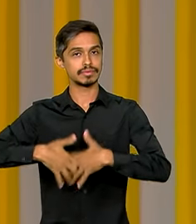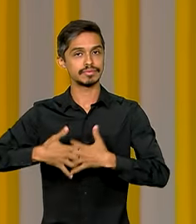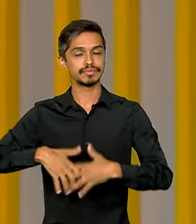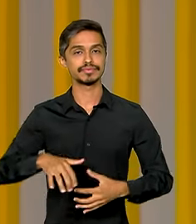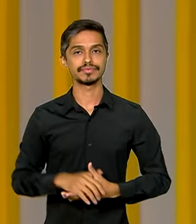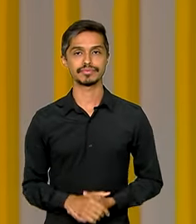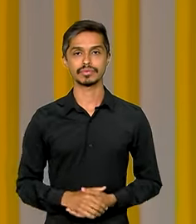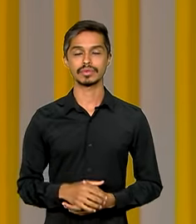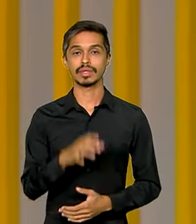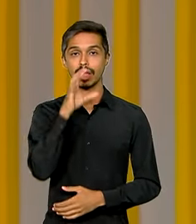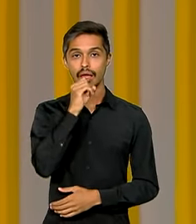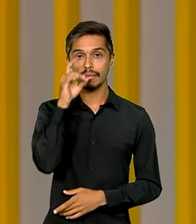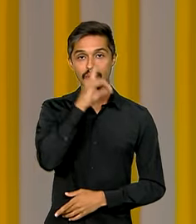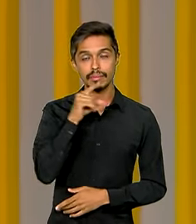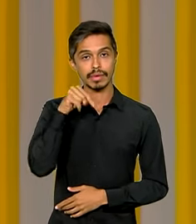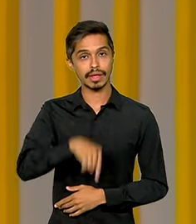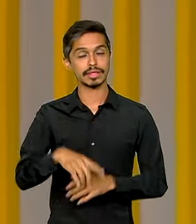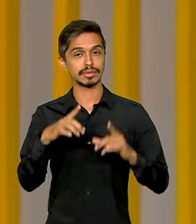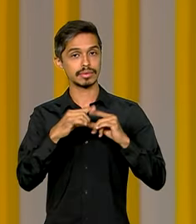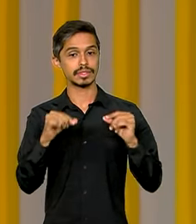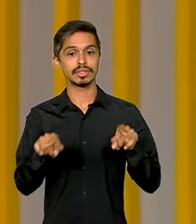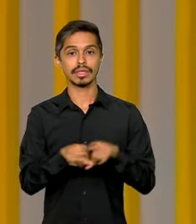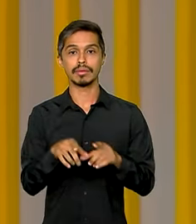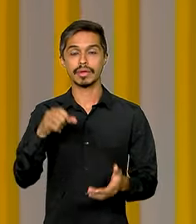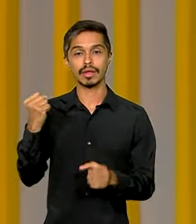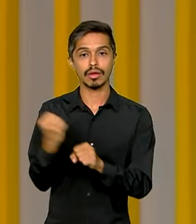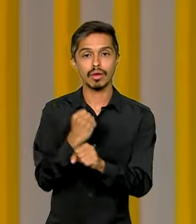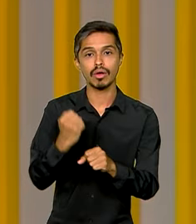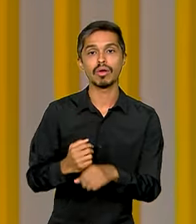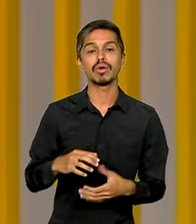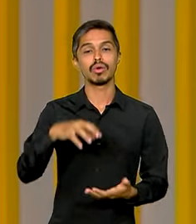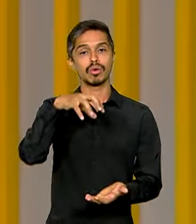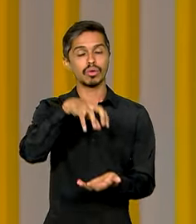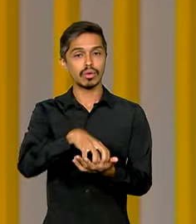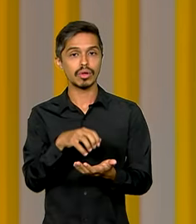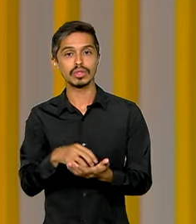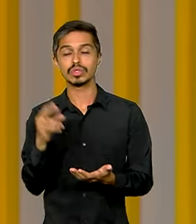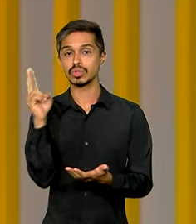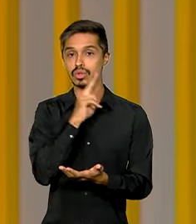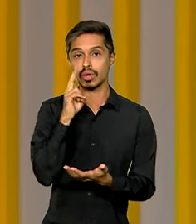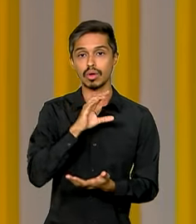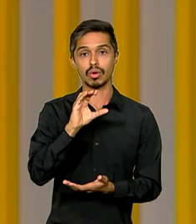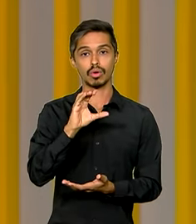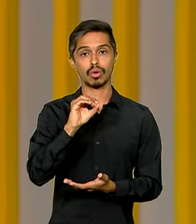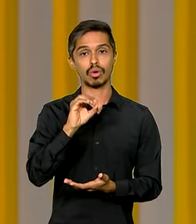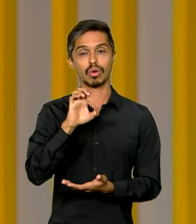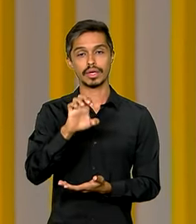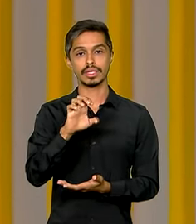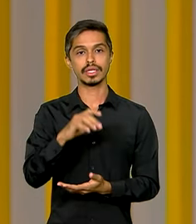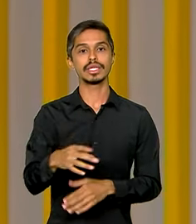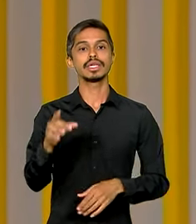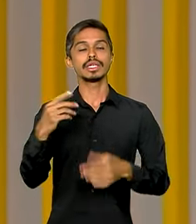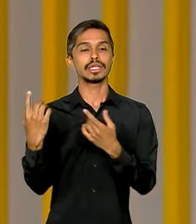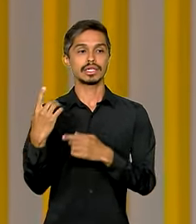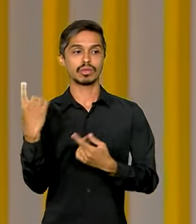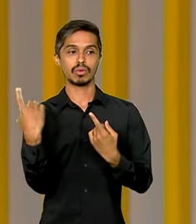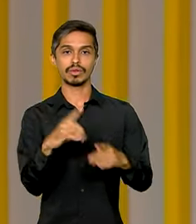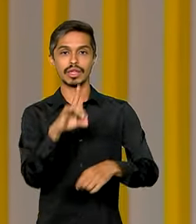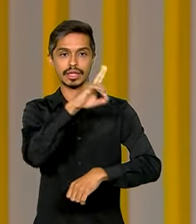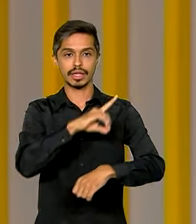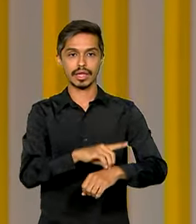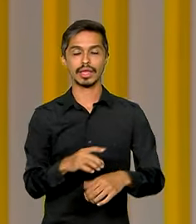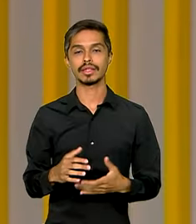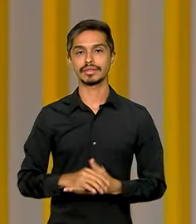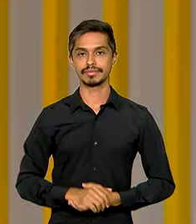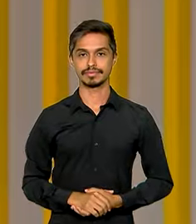E no fim de semana, também aqui em Brasília, foi instalado o Centro de Operações de Emergência, o COI Dengue, para intensificar o